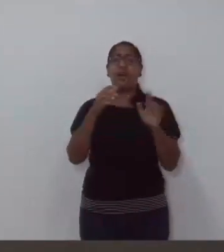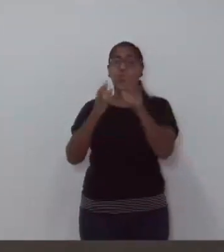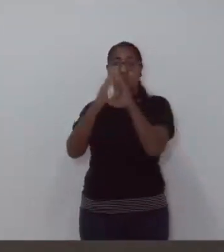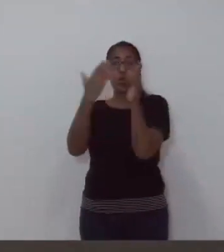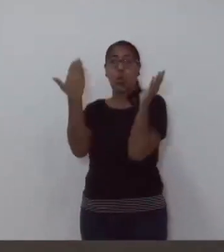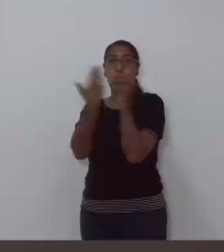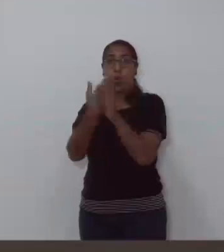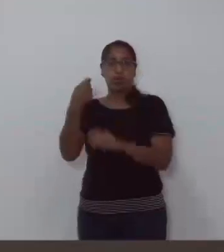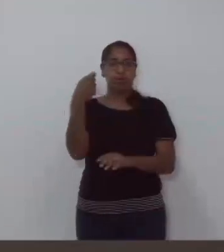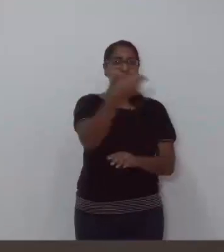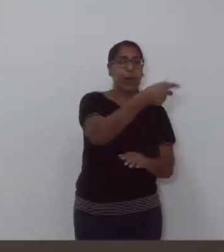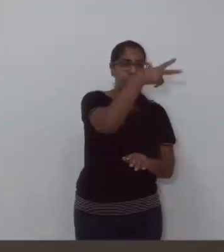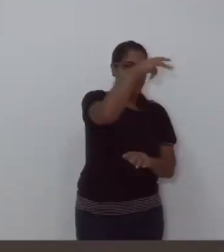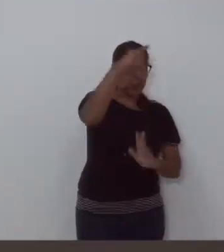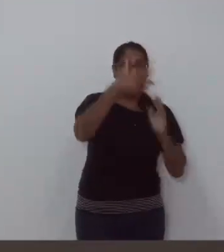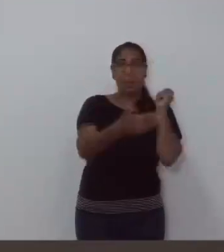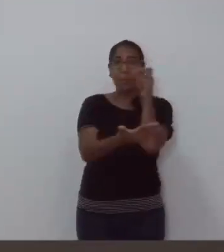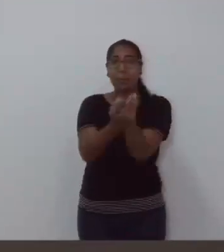fui informado.